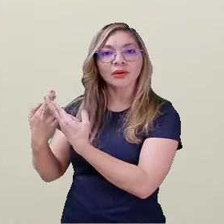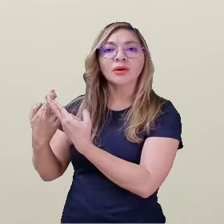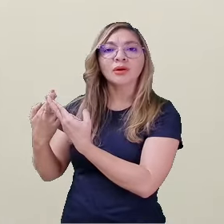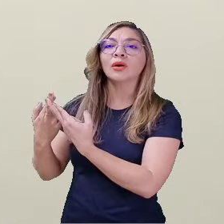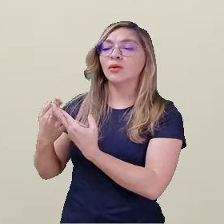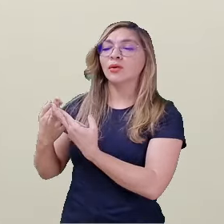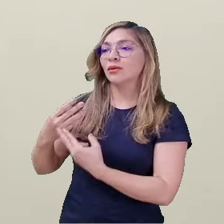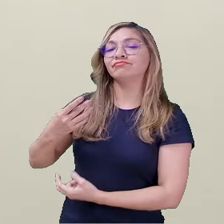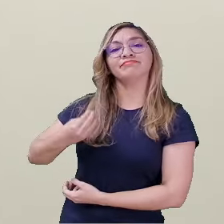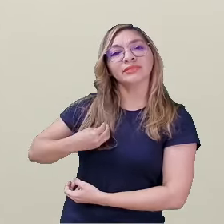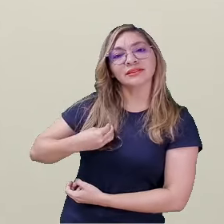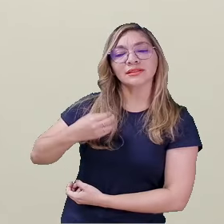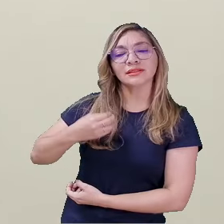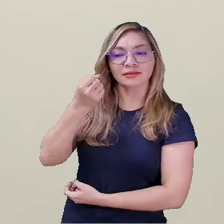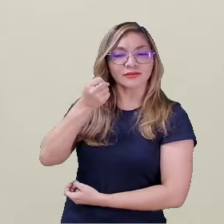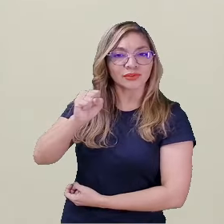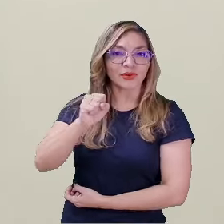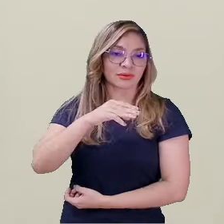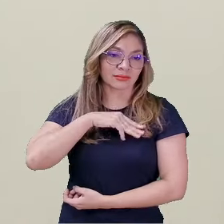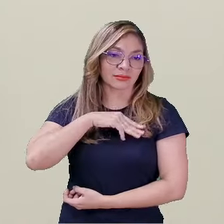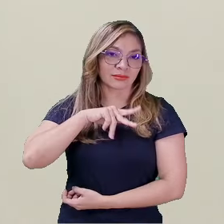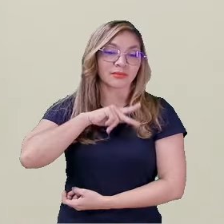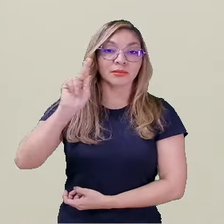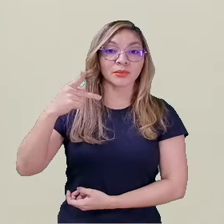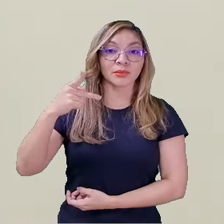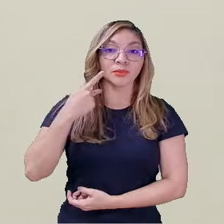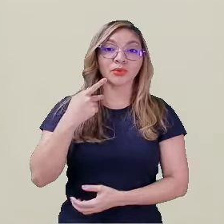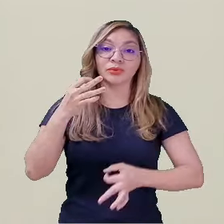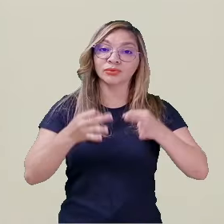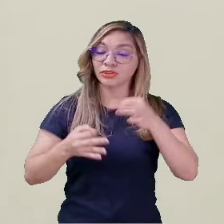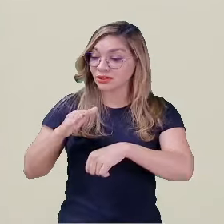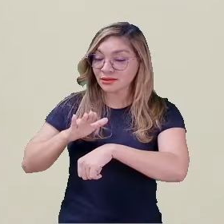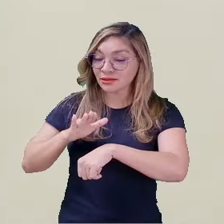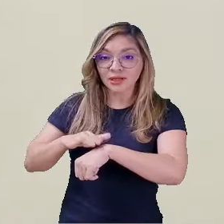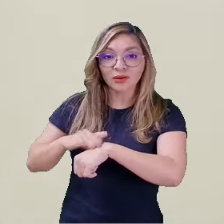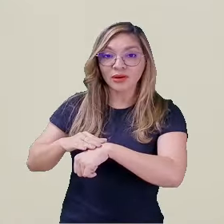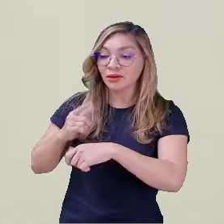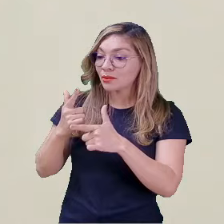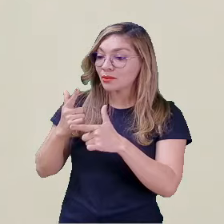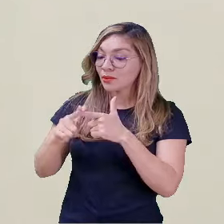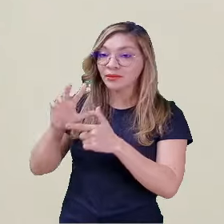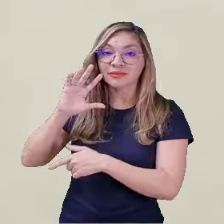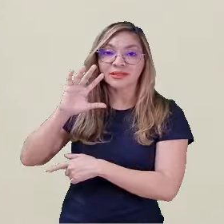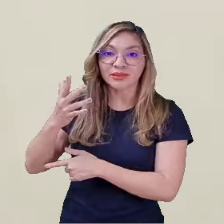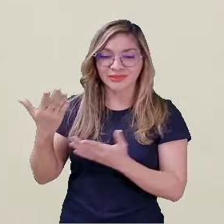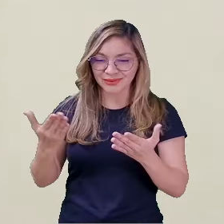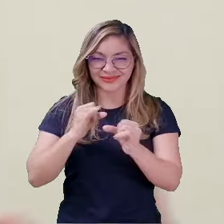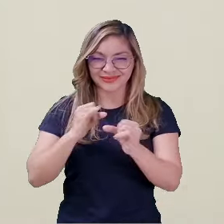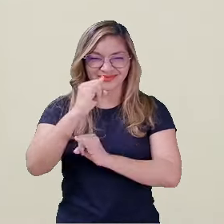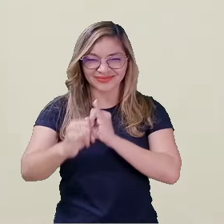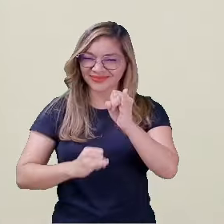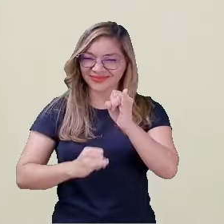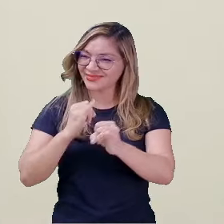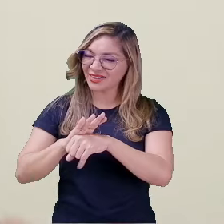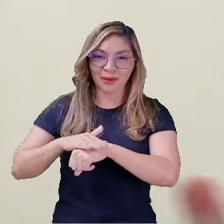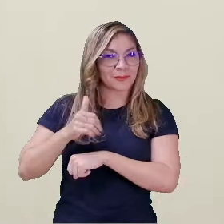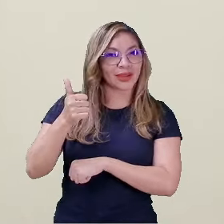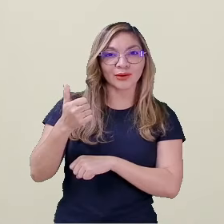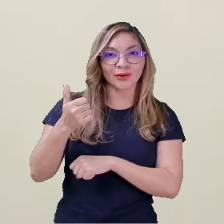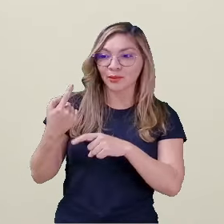do Ministério Público, do promotor de justiça, e na mesma hora resolvemos a questão. E agora com a internet, melhor ainda, porque na mesma